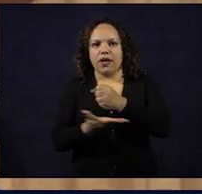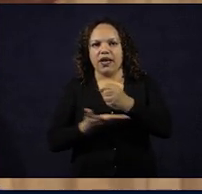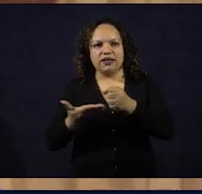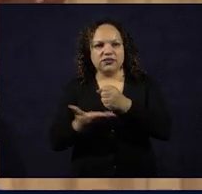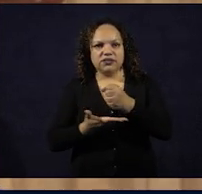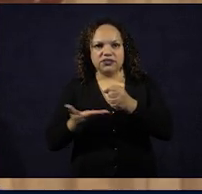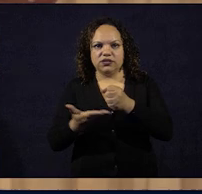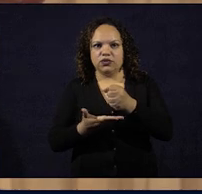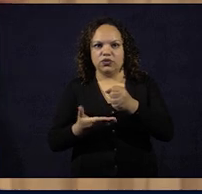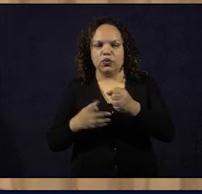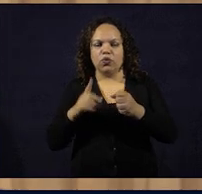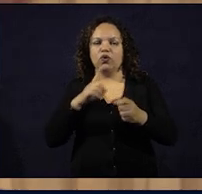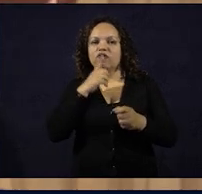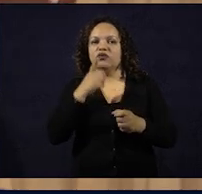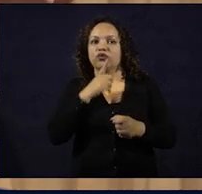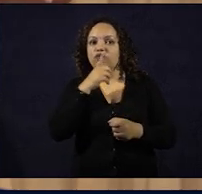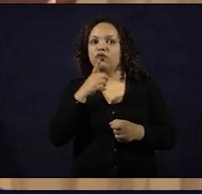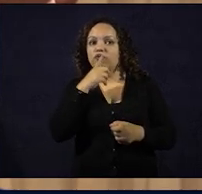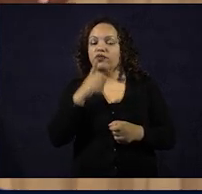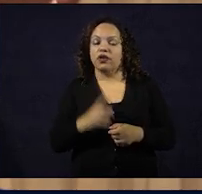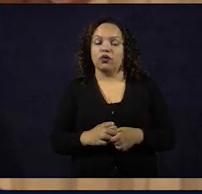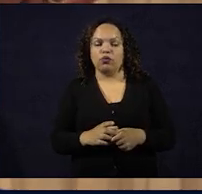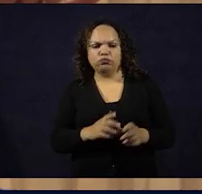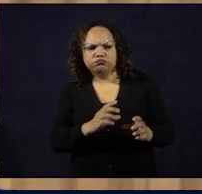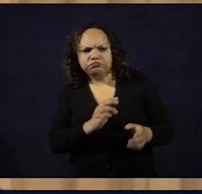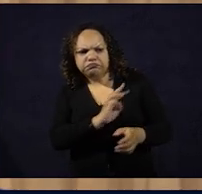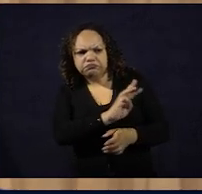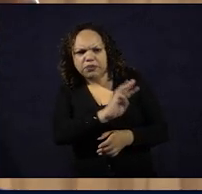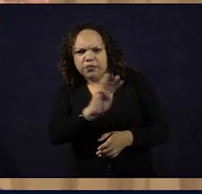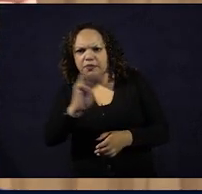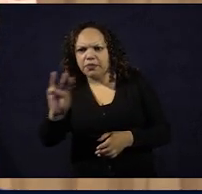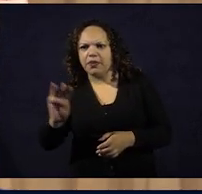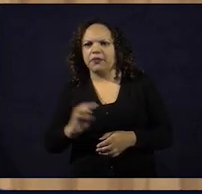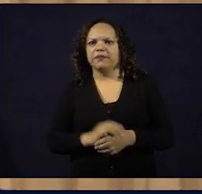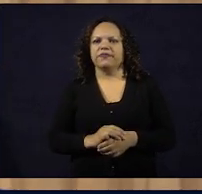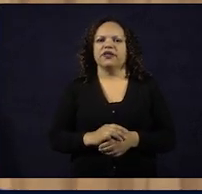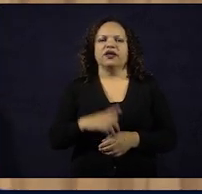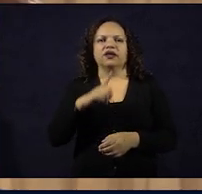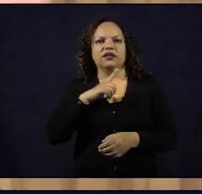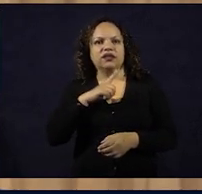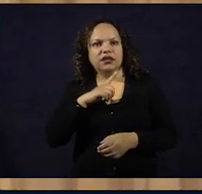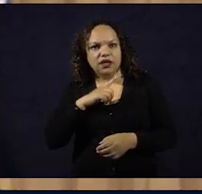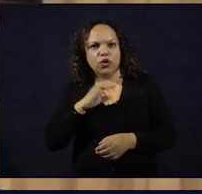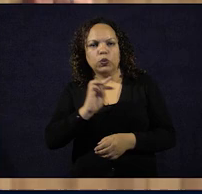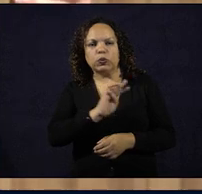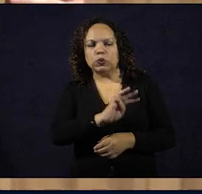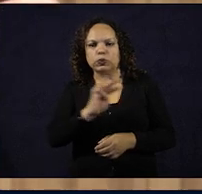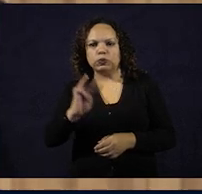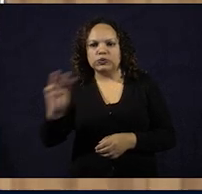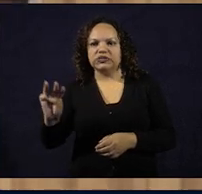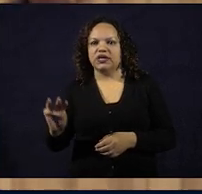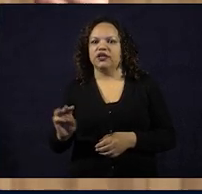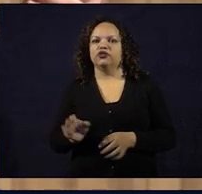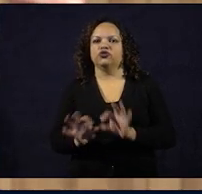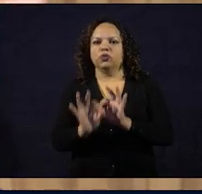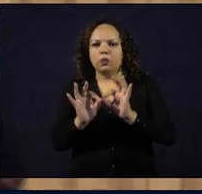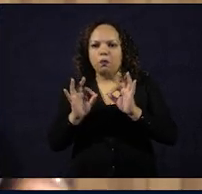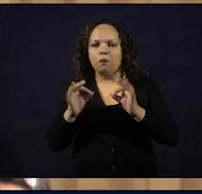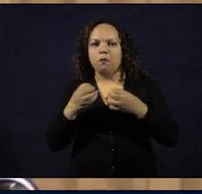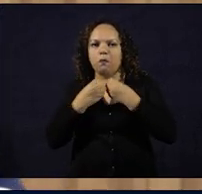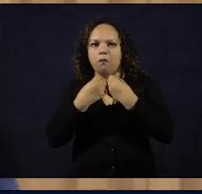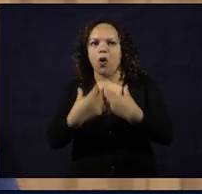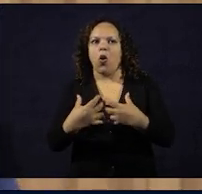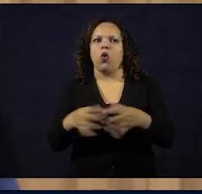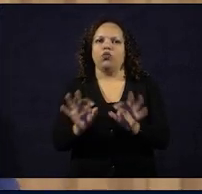gente tira muito de dúvida com o material que a gente deixa realmente no site aí então acho que tem um site aí bem feito bem organizado com informação